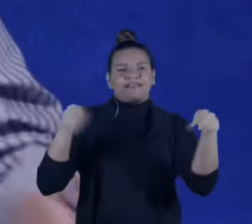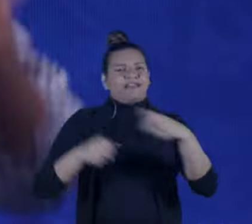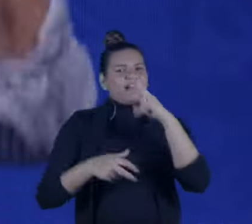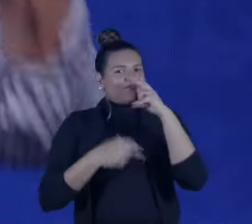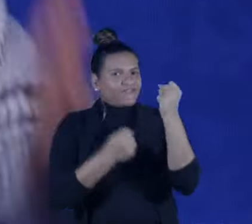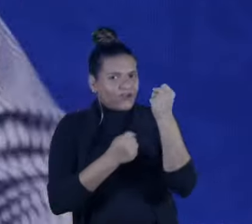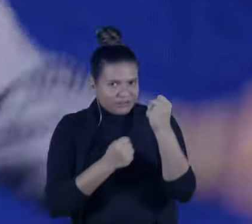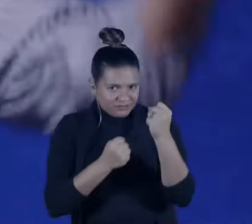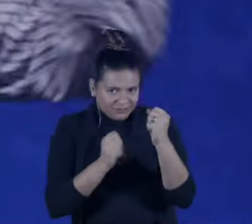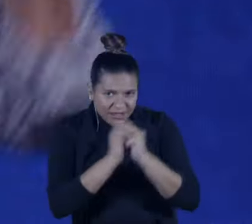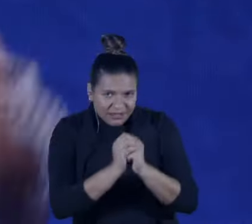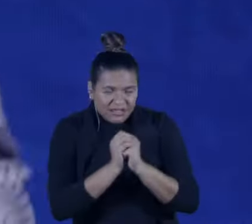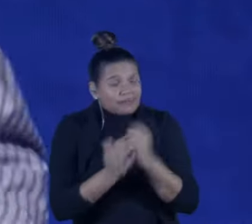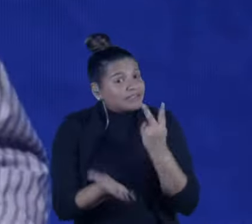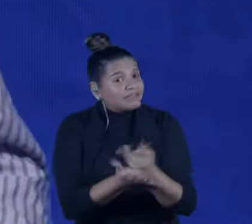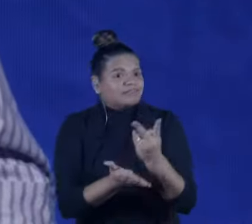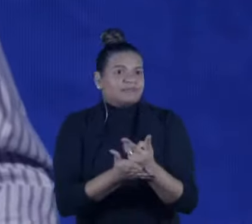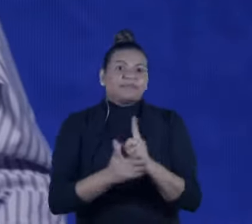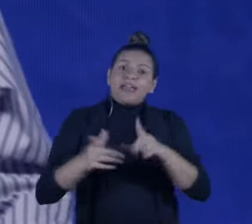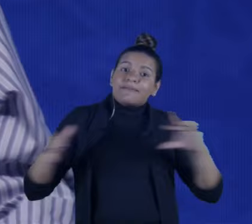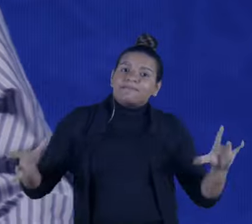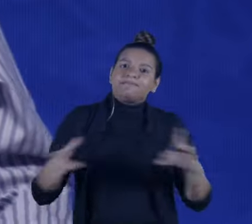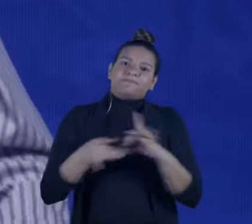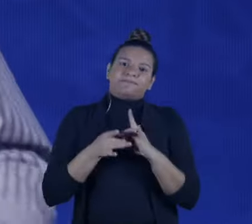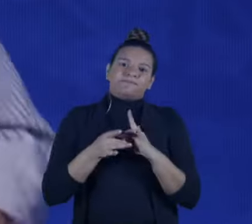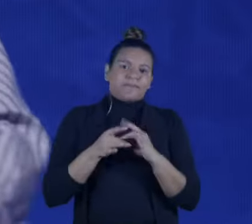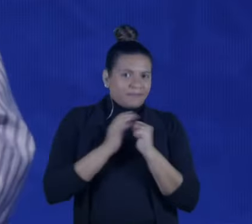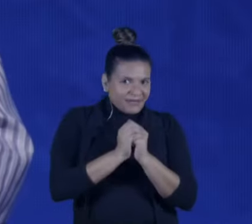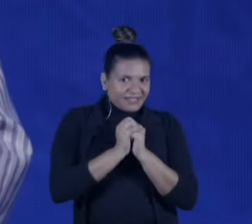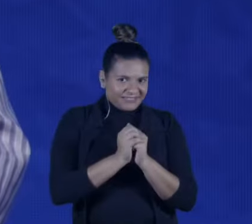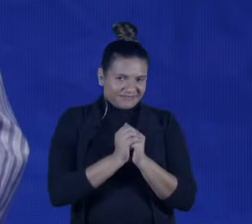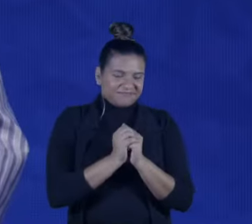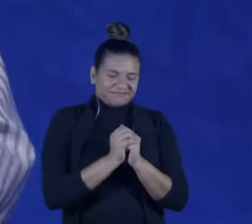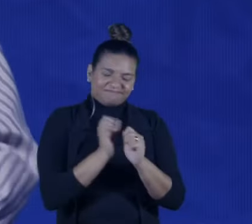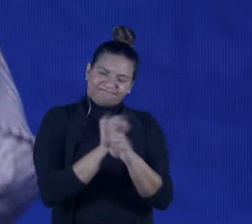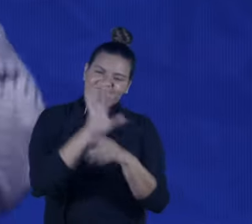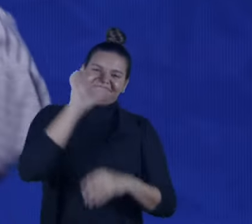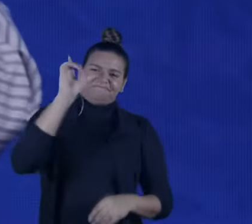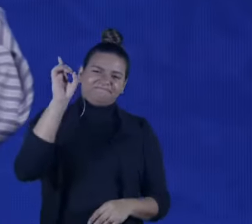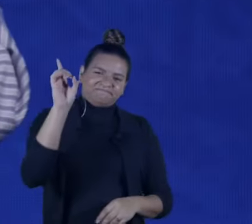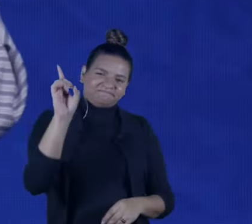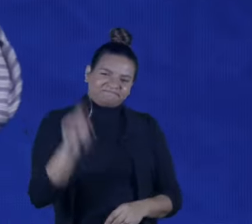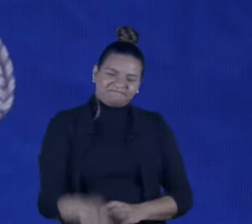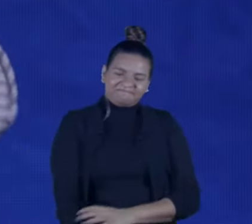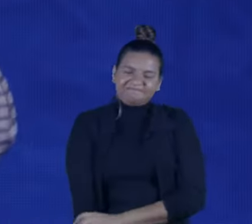outro, amém? É sempre no plural. Glória a Deus.